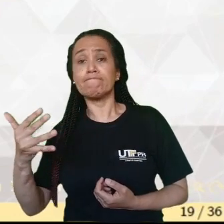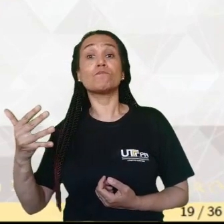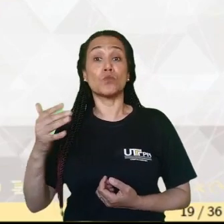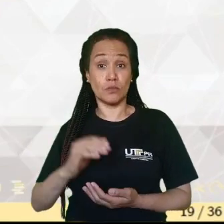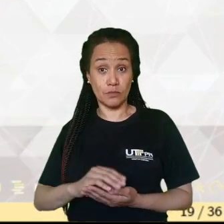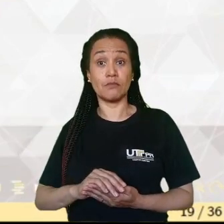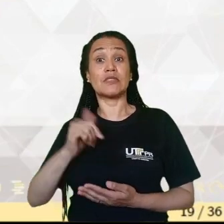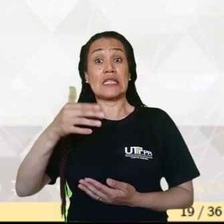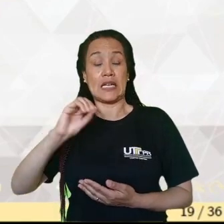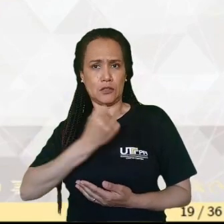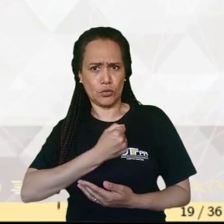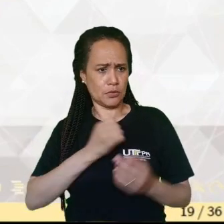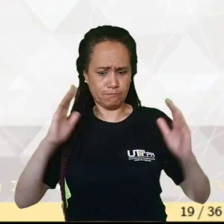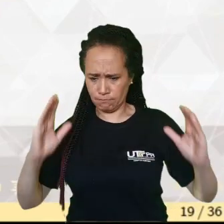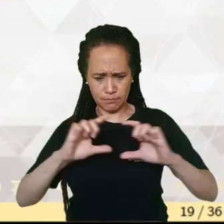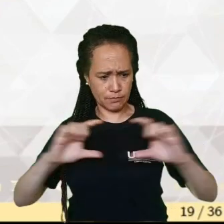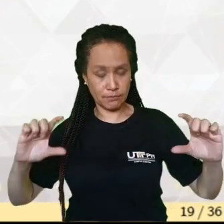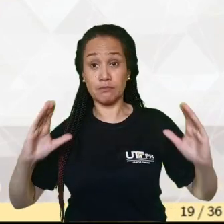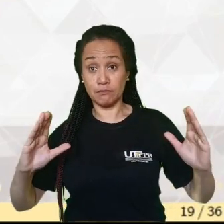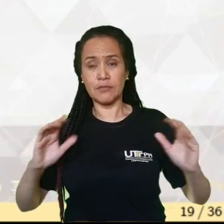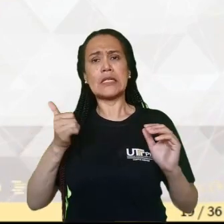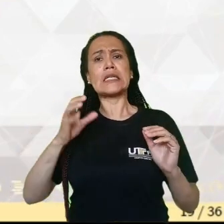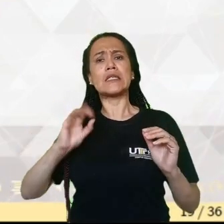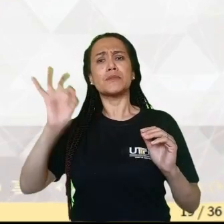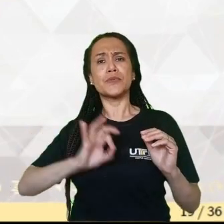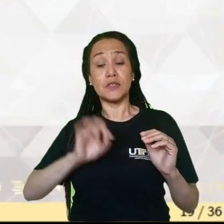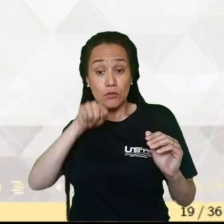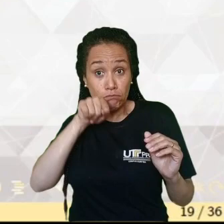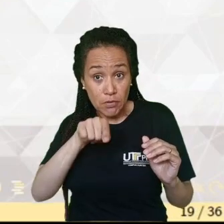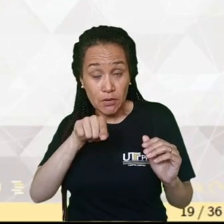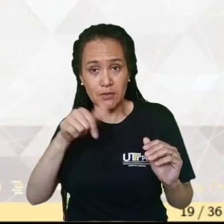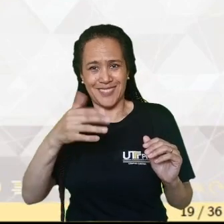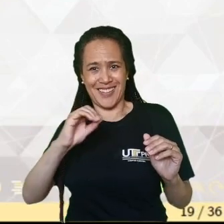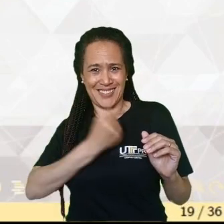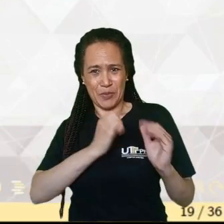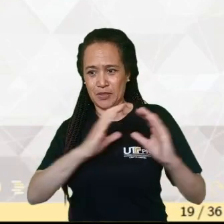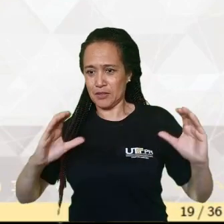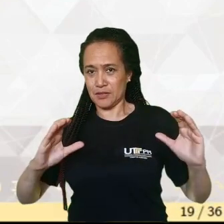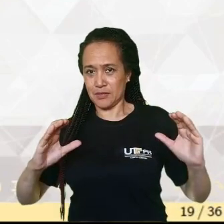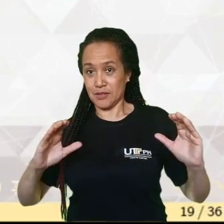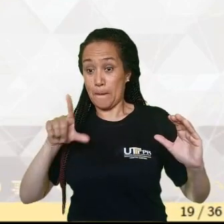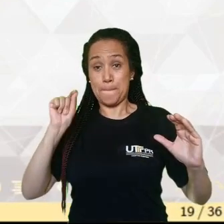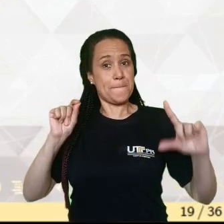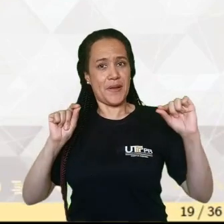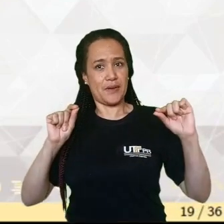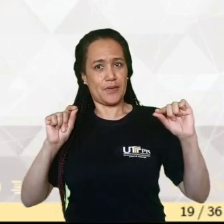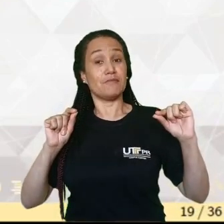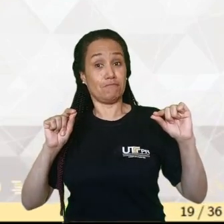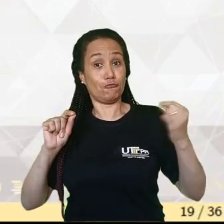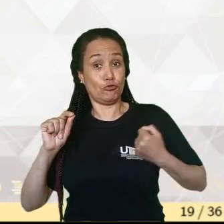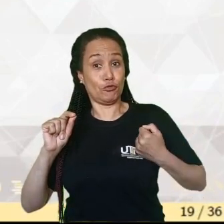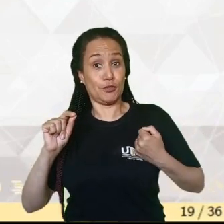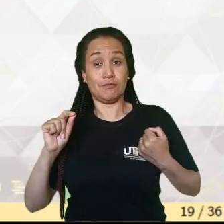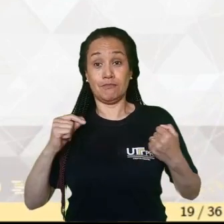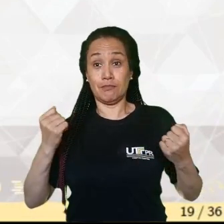7, 8, 9, 10. 10% desses 10 eu vou retirar uma observação de cada extremo. Ou seja, eu vou retirar uma